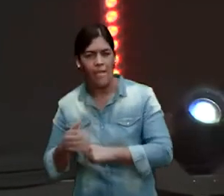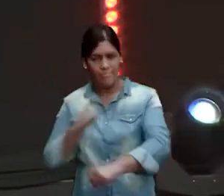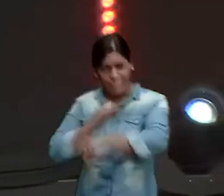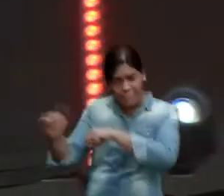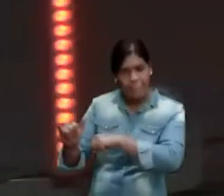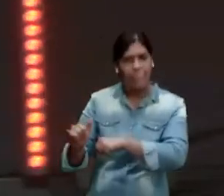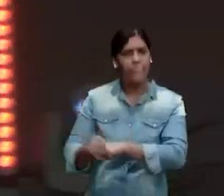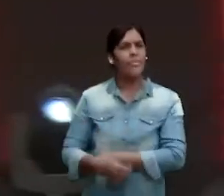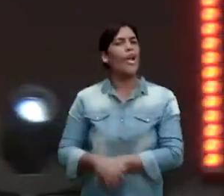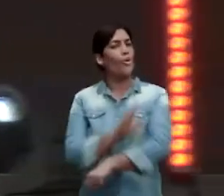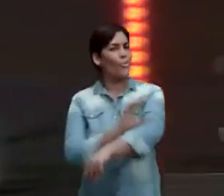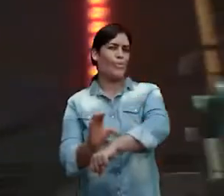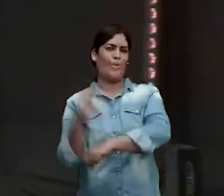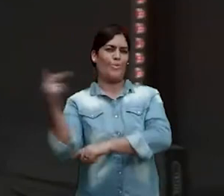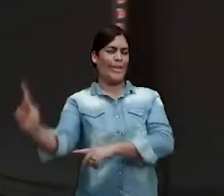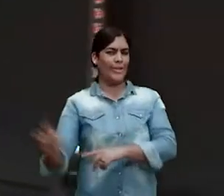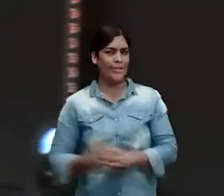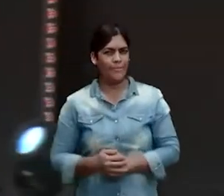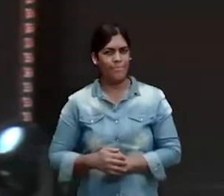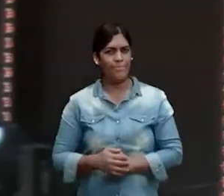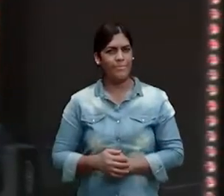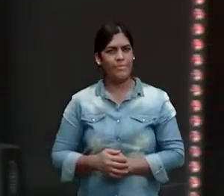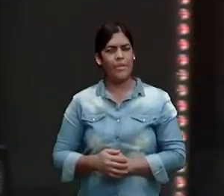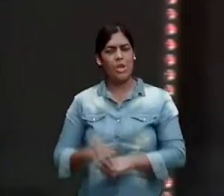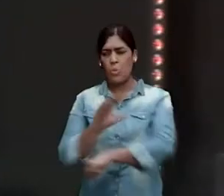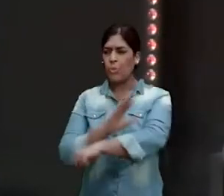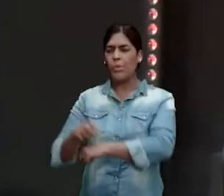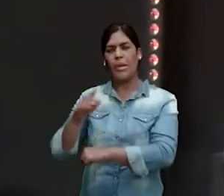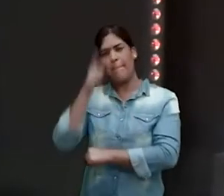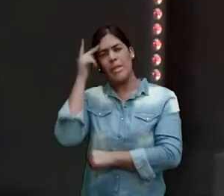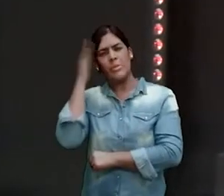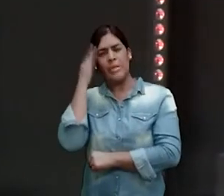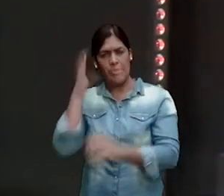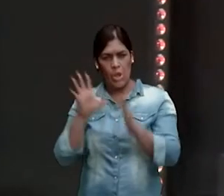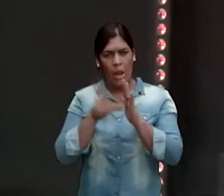cultura é cultura aqui quem rouba sabe que rouba